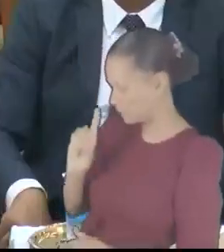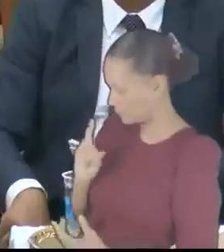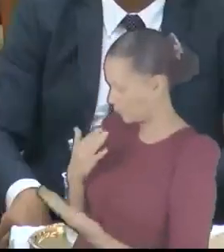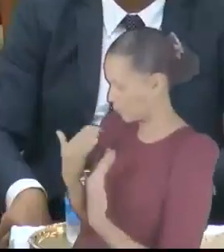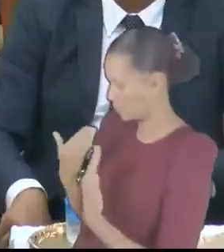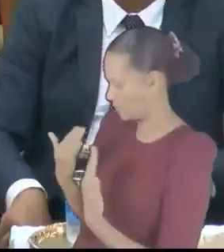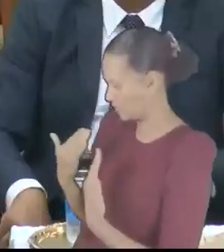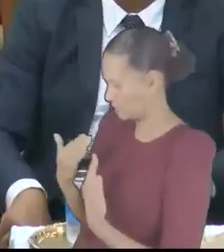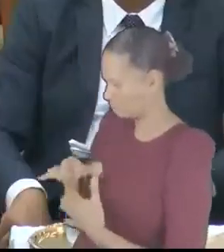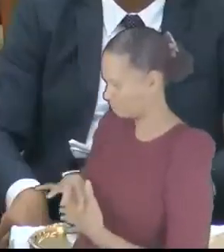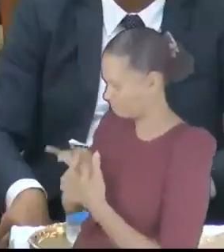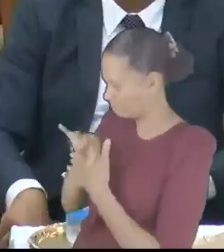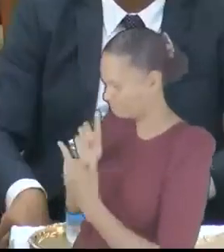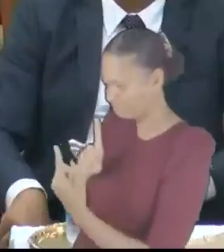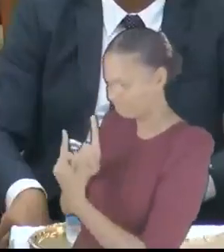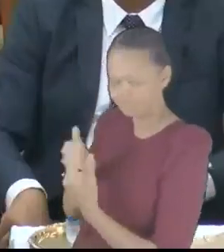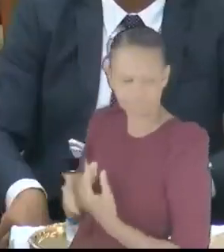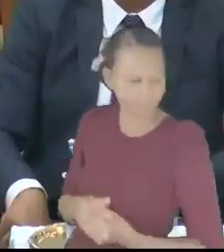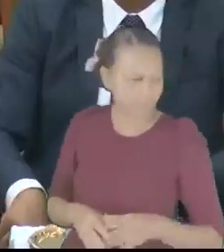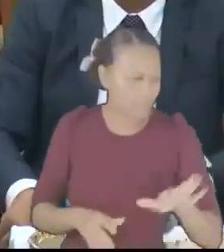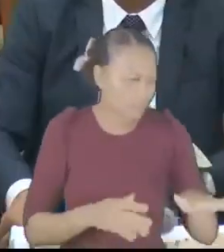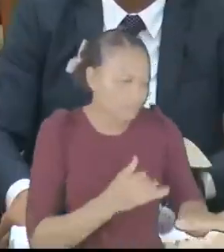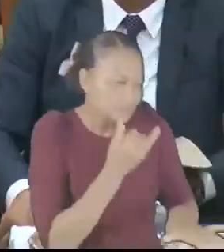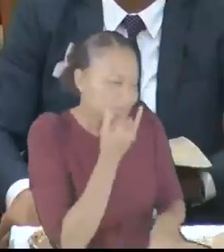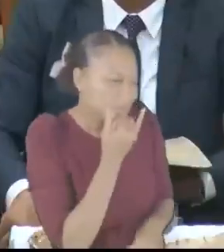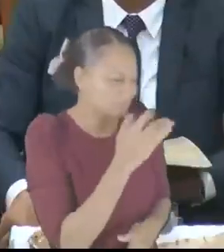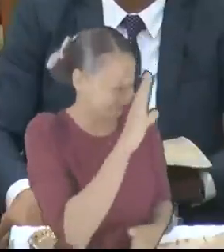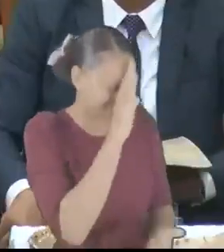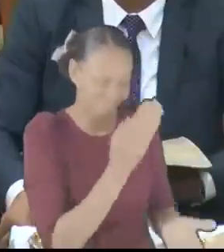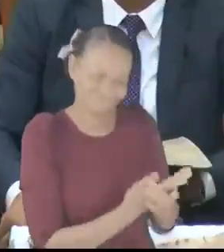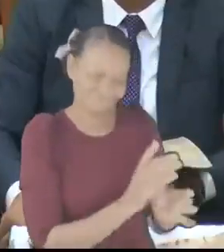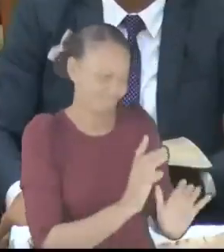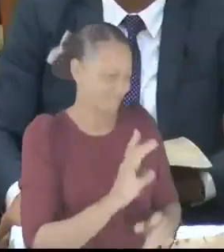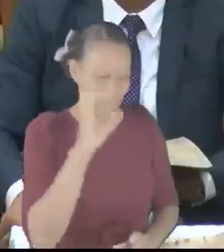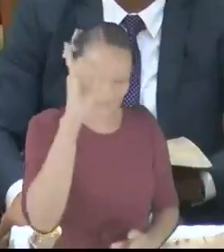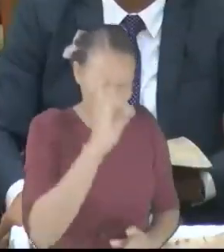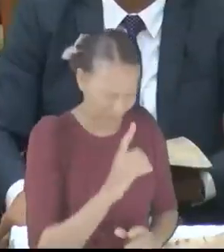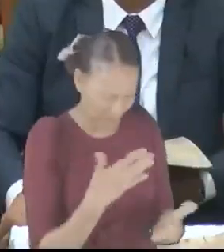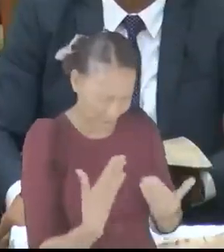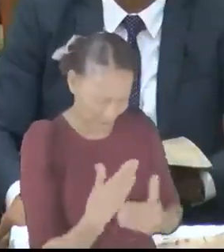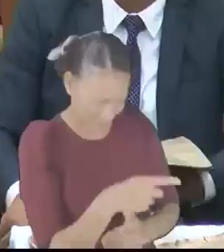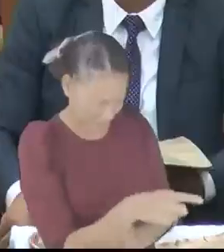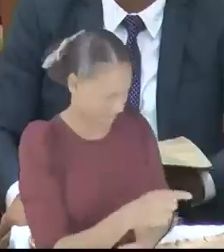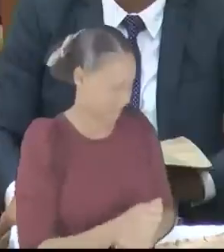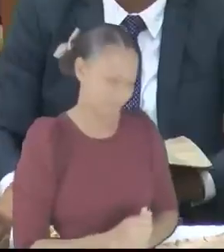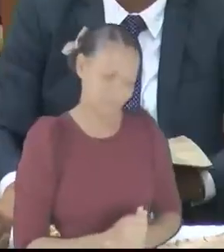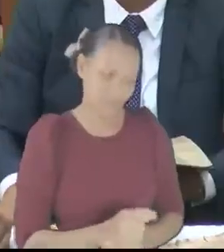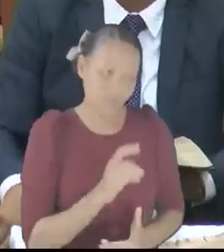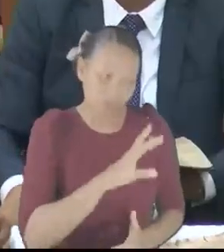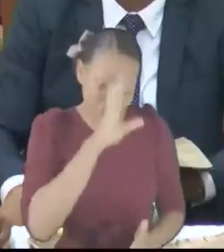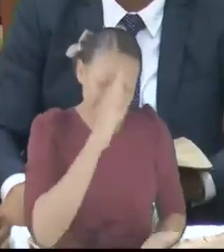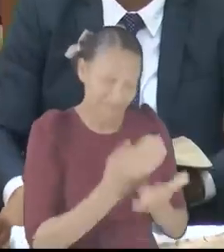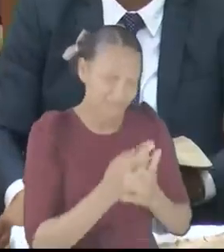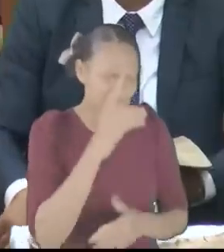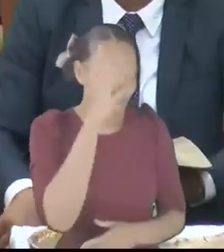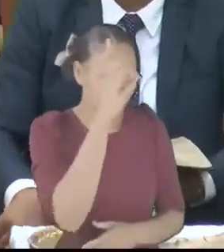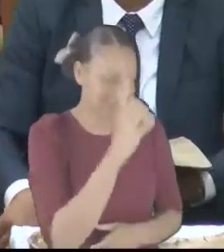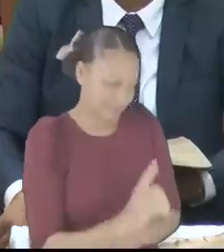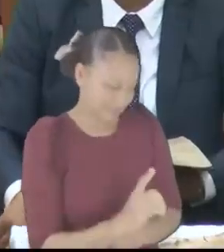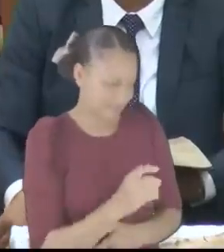falar comigo. Ele disse: olha, a senhora me desculpe, mas eu não creio que Deus desce, porque eu só creio que Deus